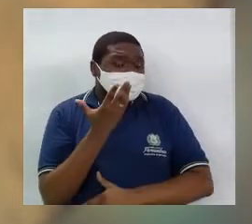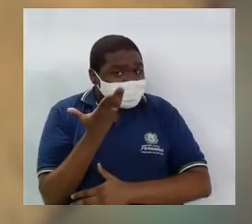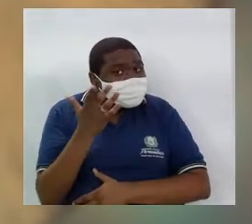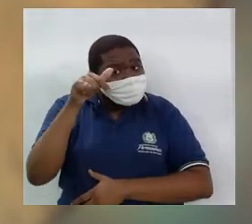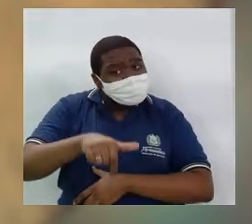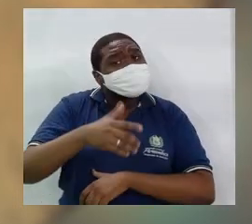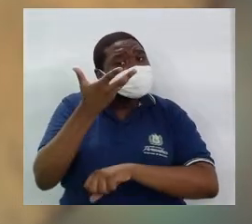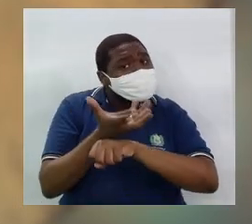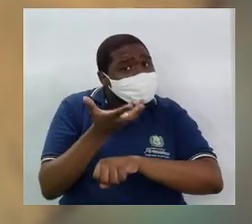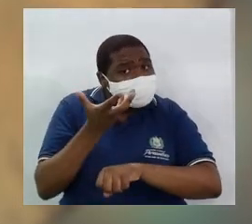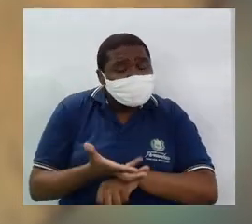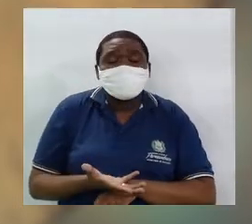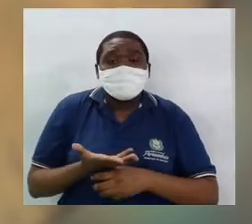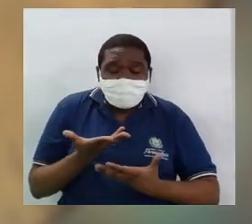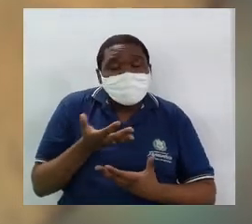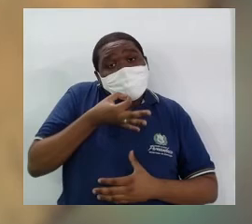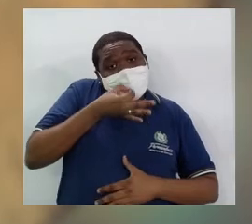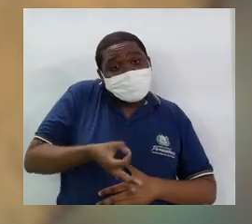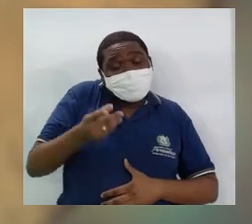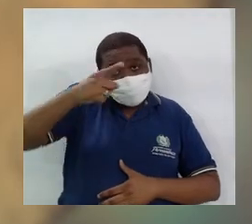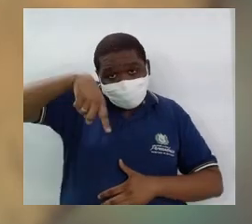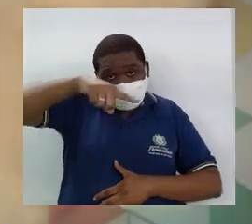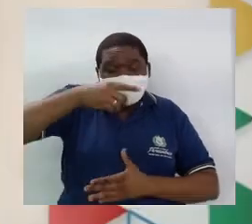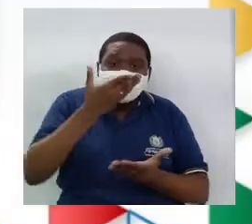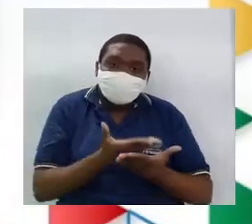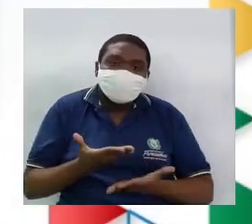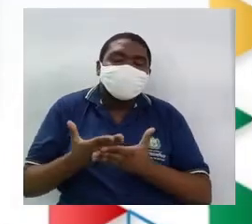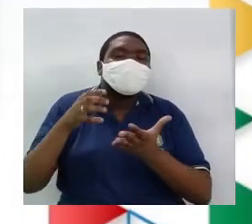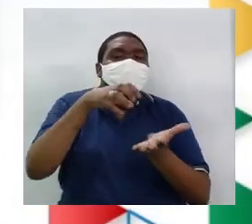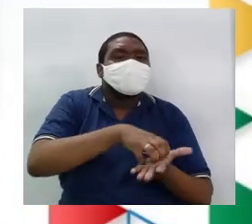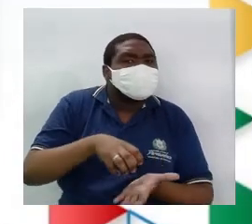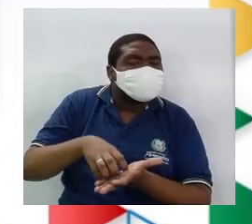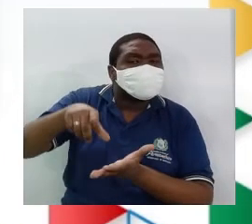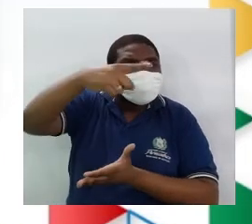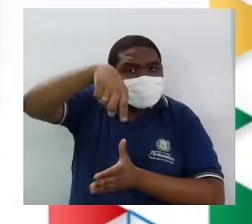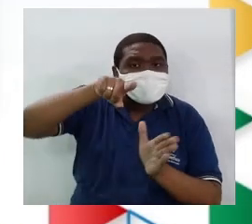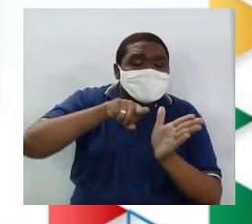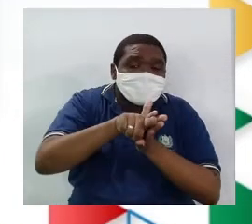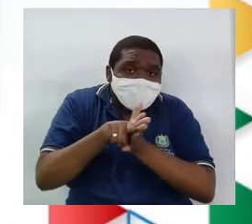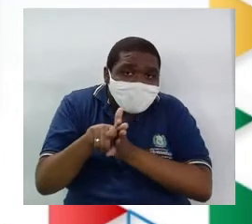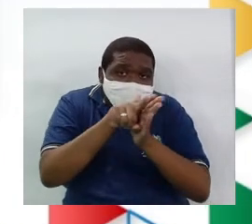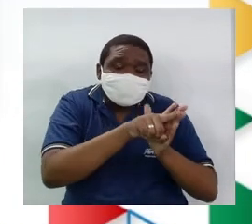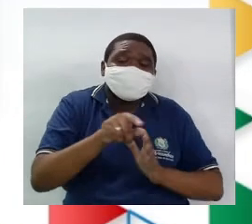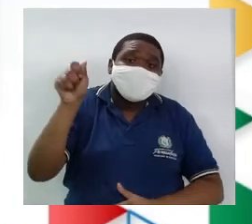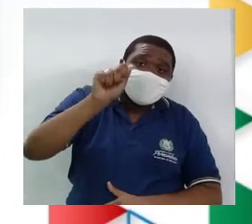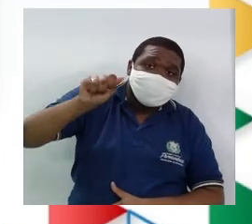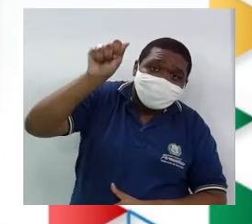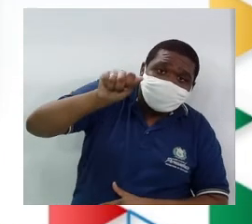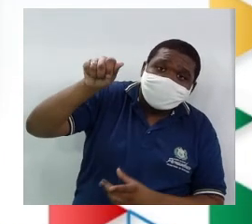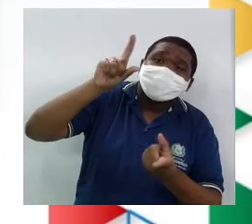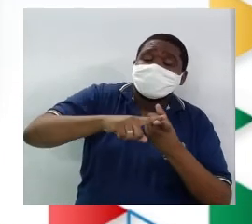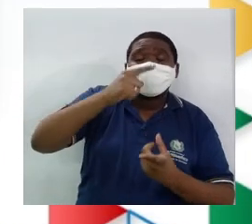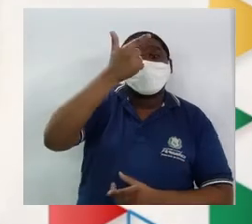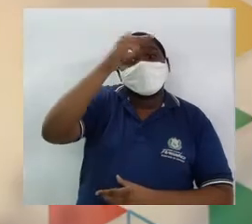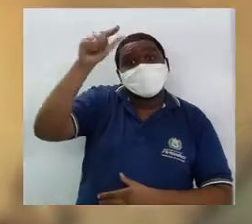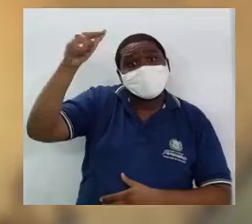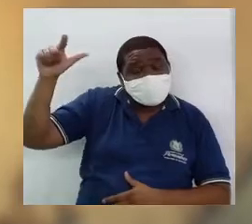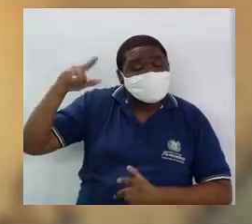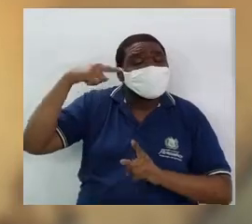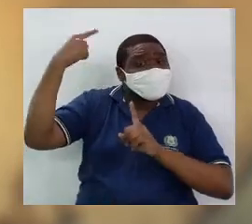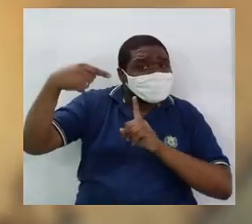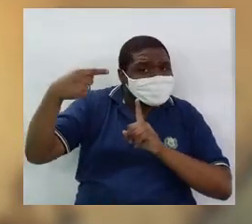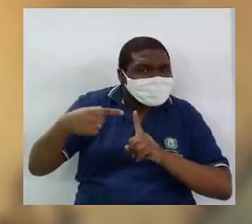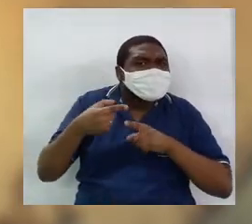vocês estudarem, certo? Mais associações, pesquisarem, não só apenas esta, como outras que buscam